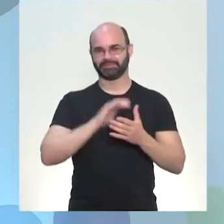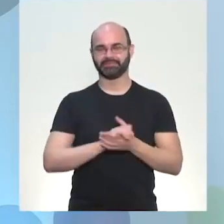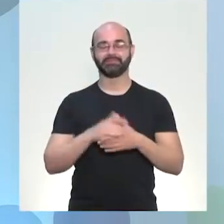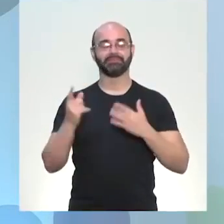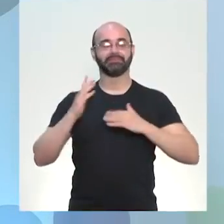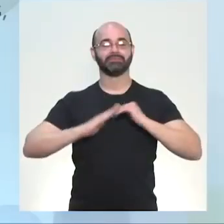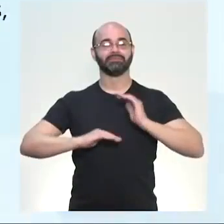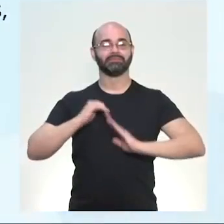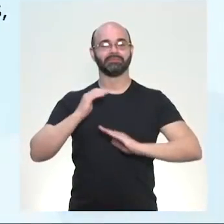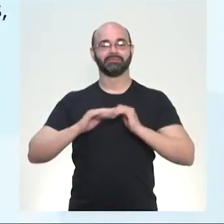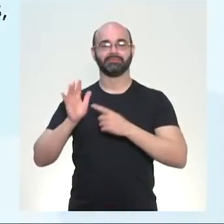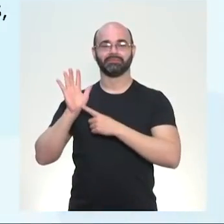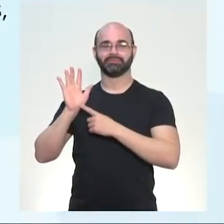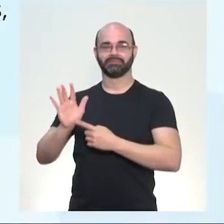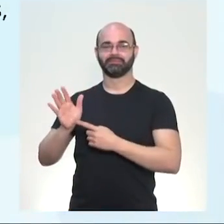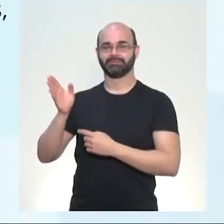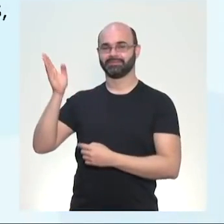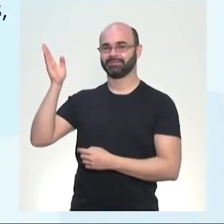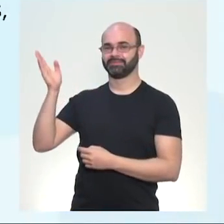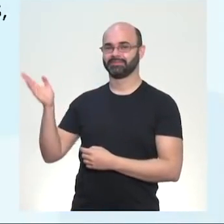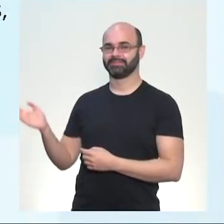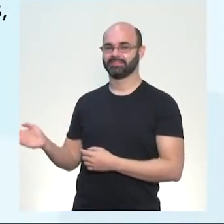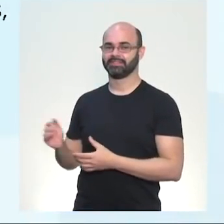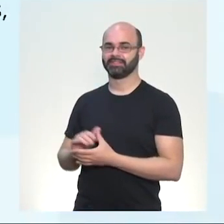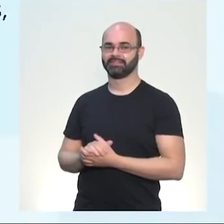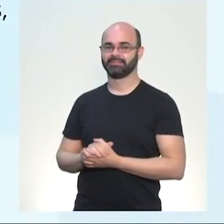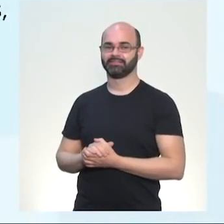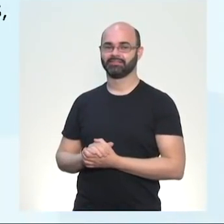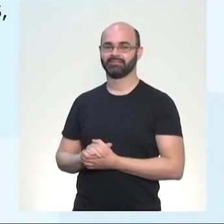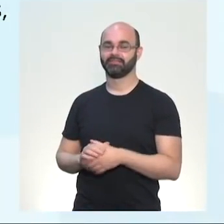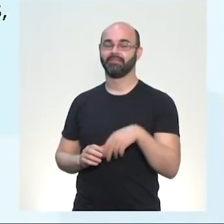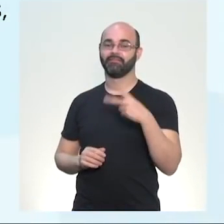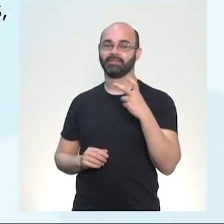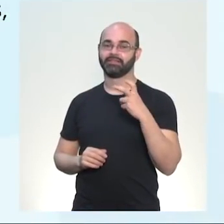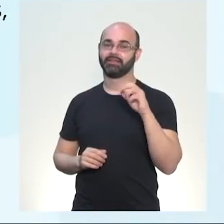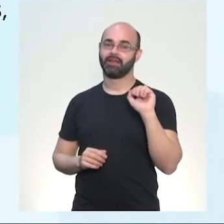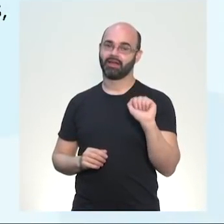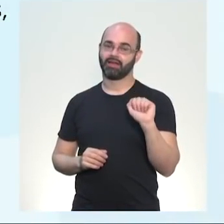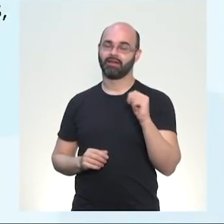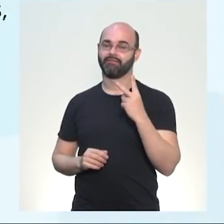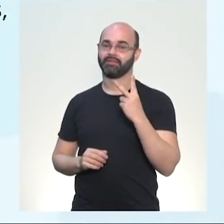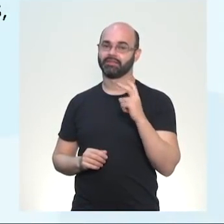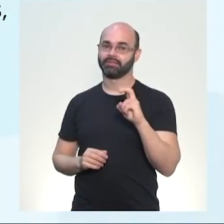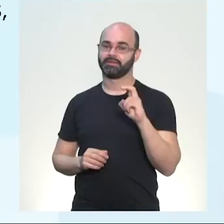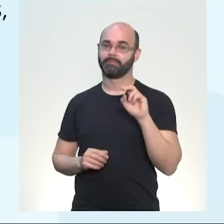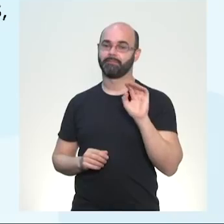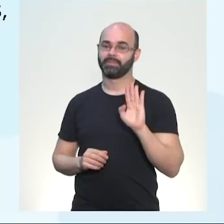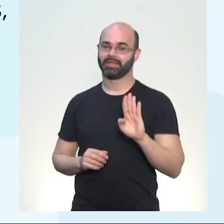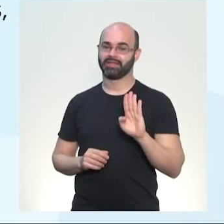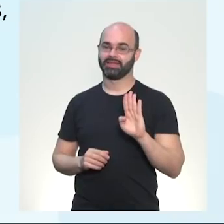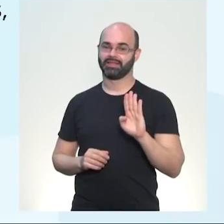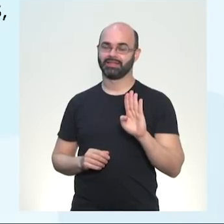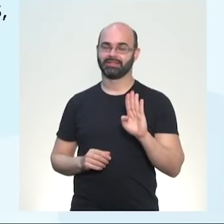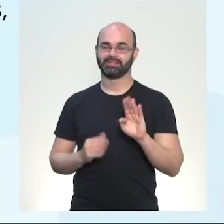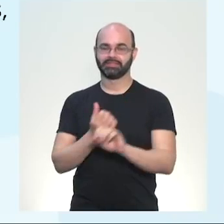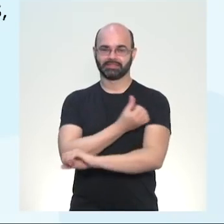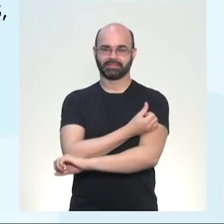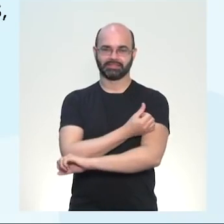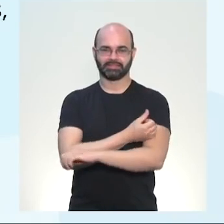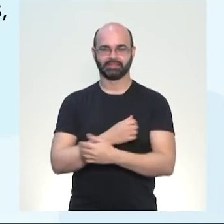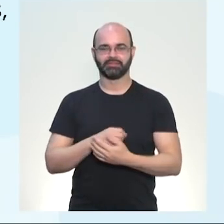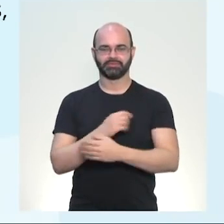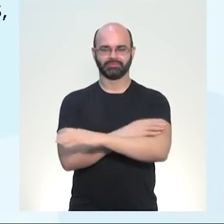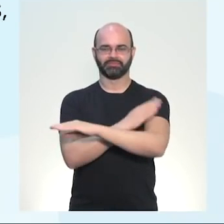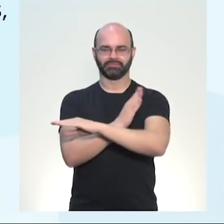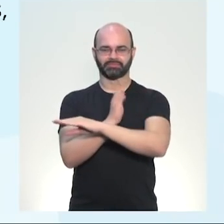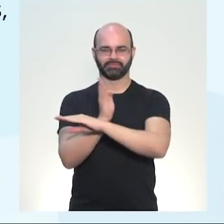então nós vamos trabalhar a habilidade aí, a 25A e a 25B aí do sexto ano, né? Que é reconhecer a abertura do ângulo